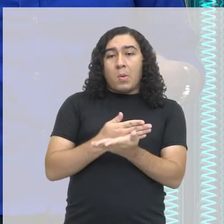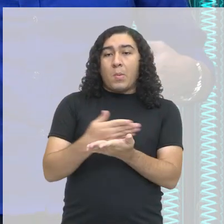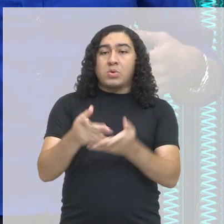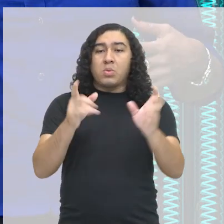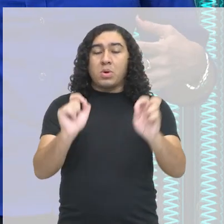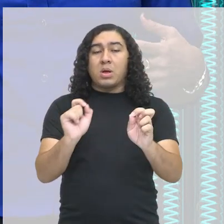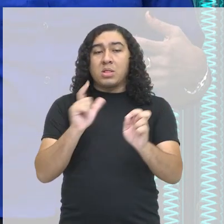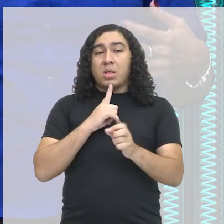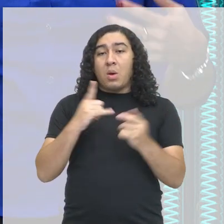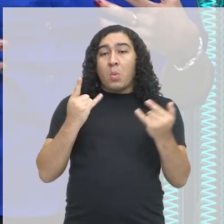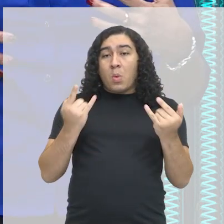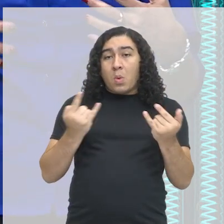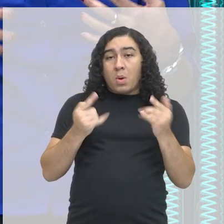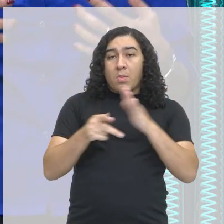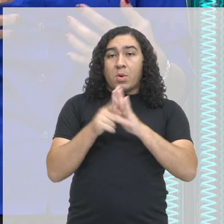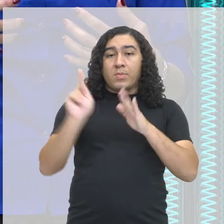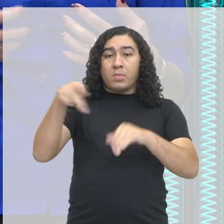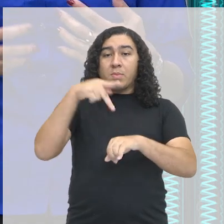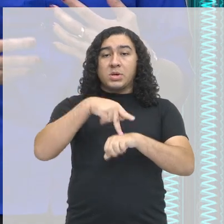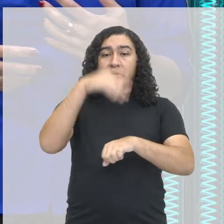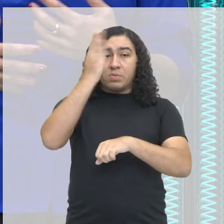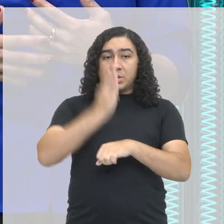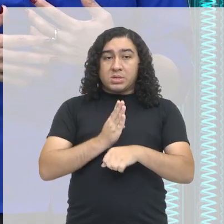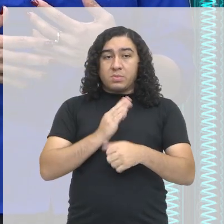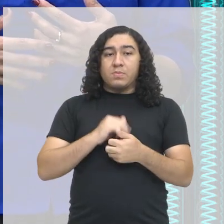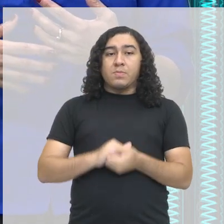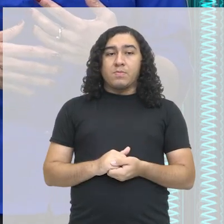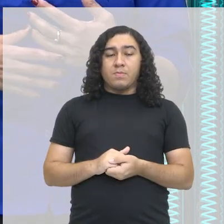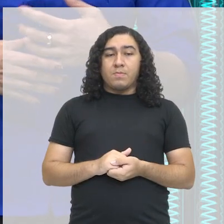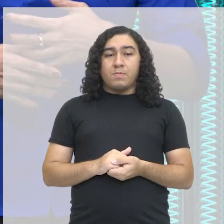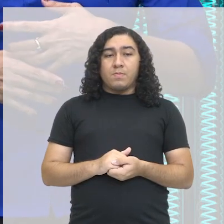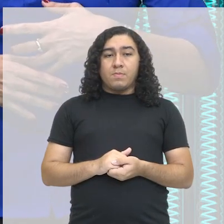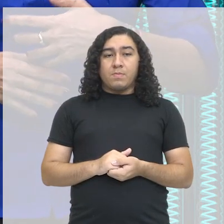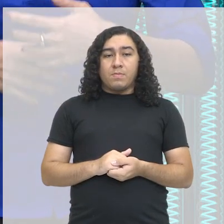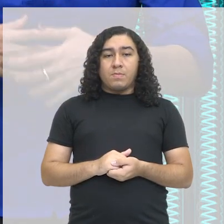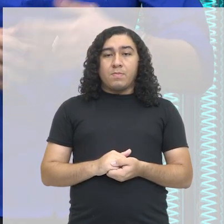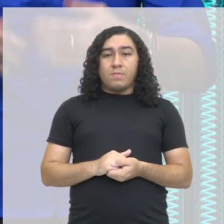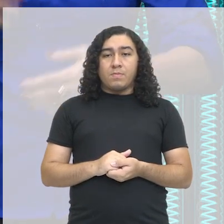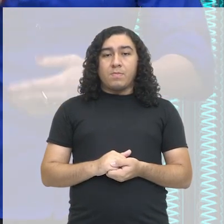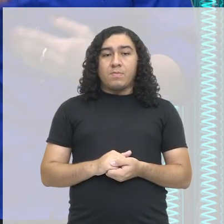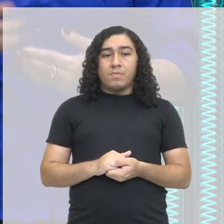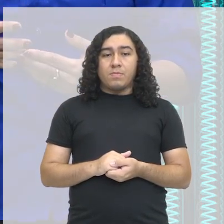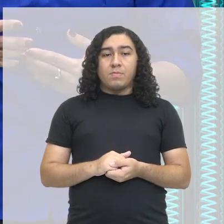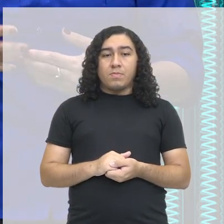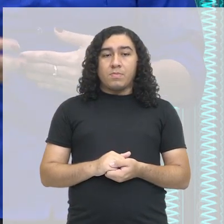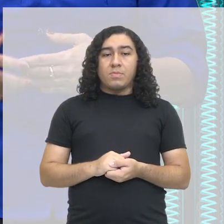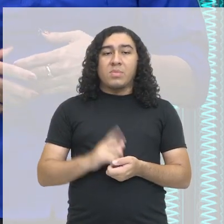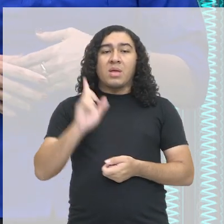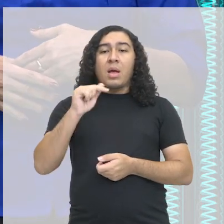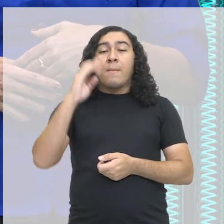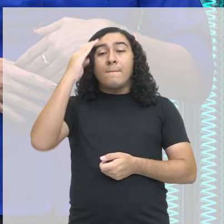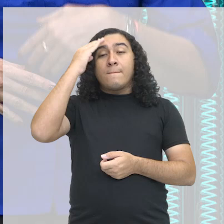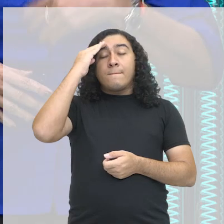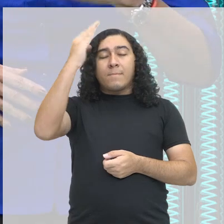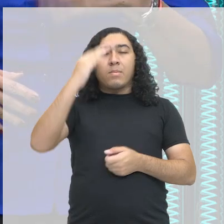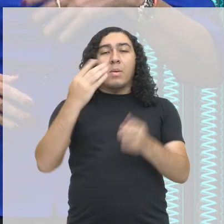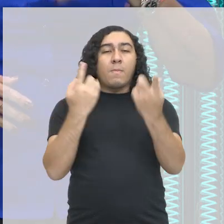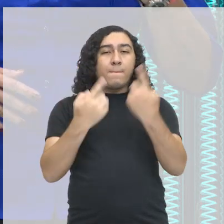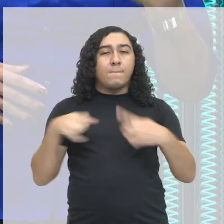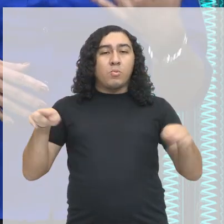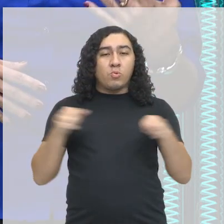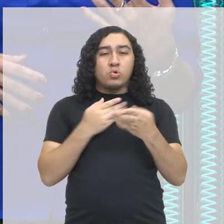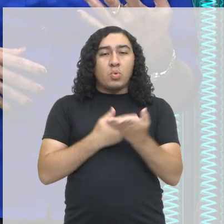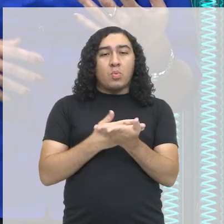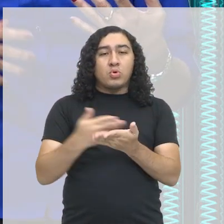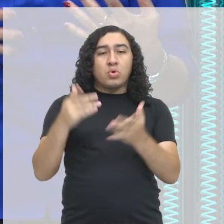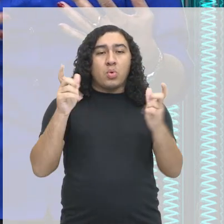no Brasil. Ou seja, o rock era um fenômeno musical que iniciou lá